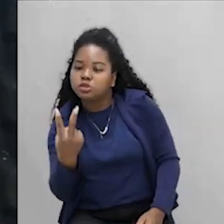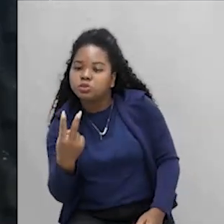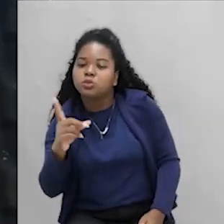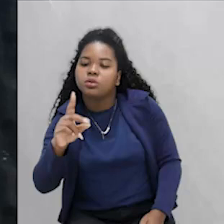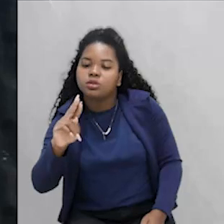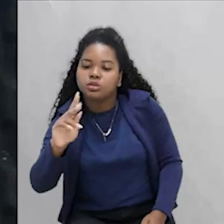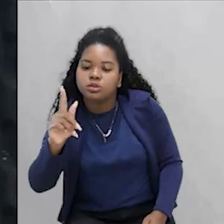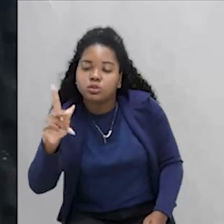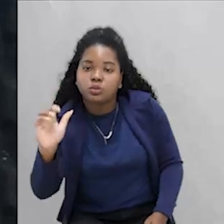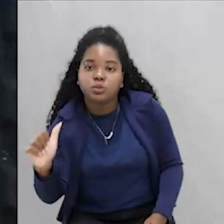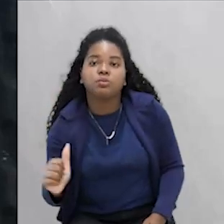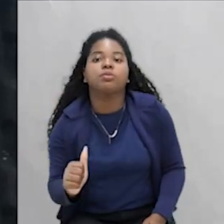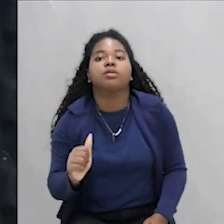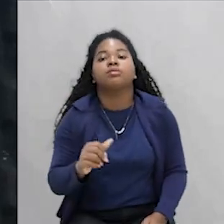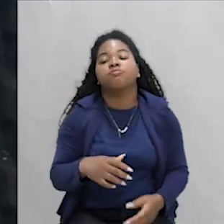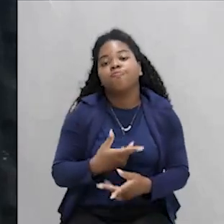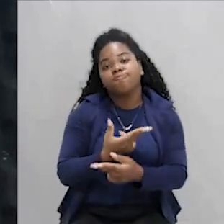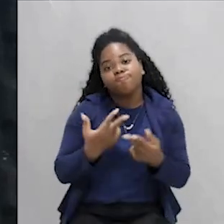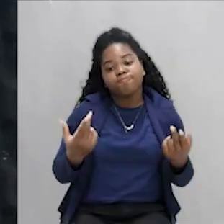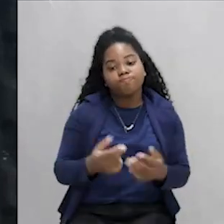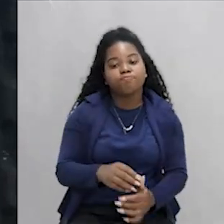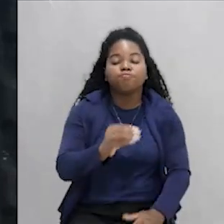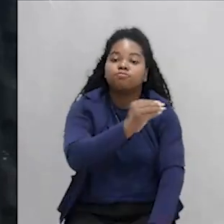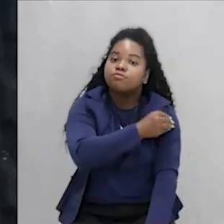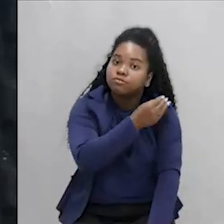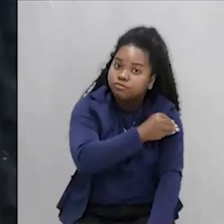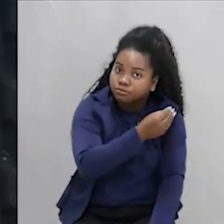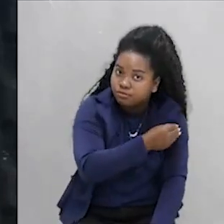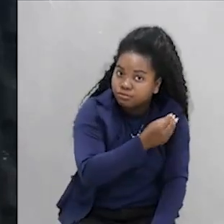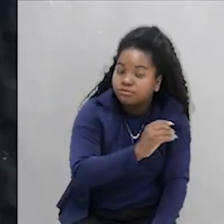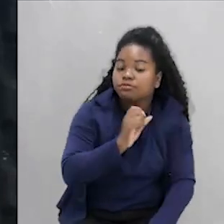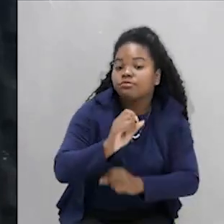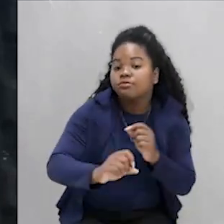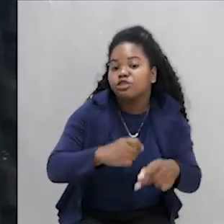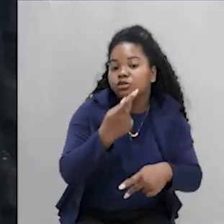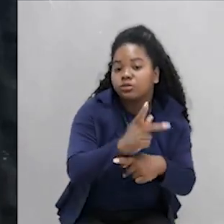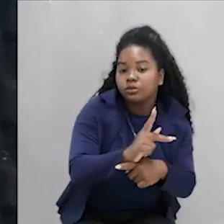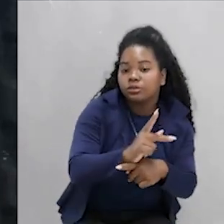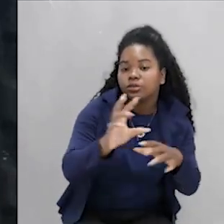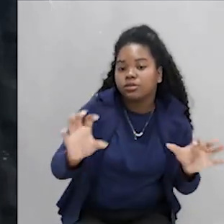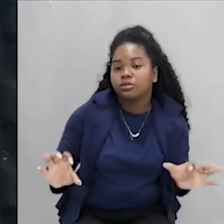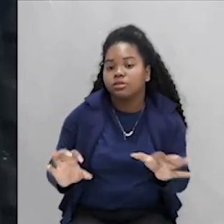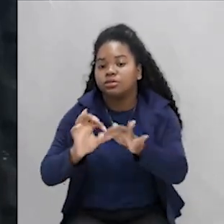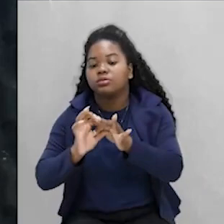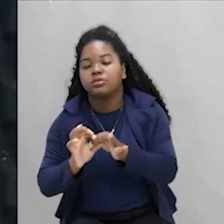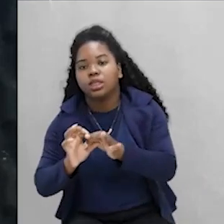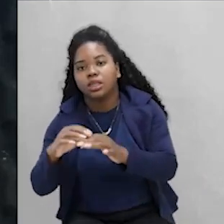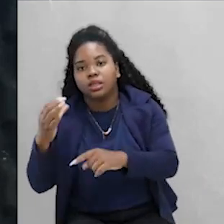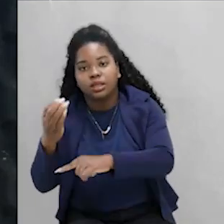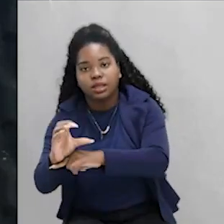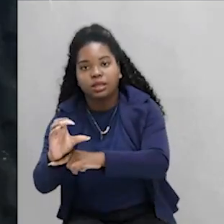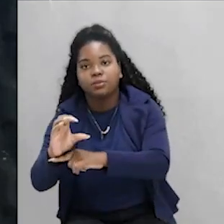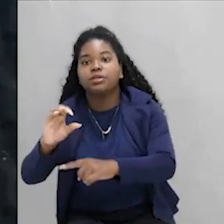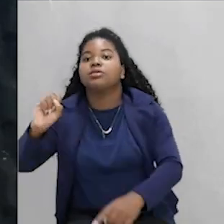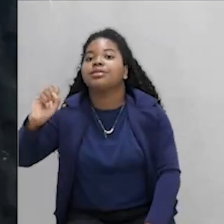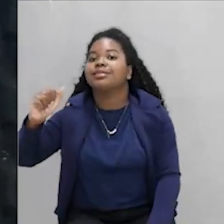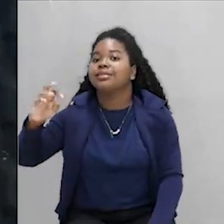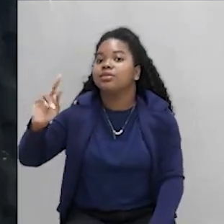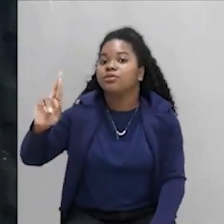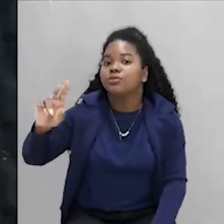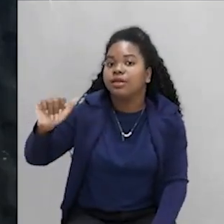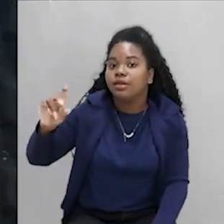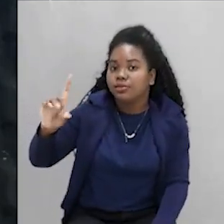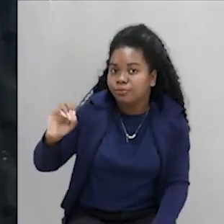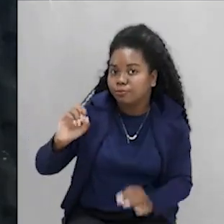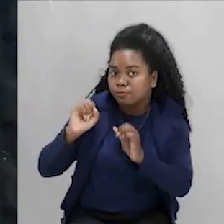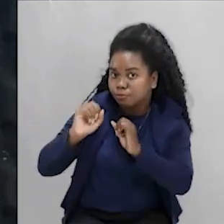duplas para ser álcool é hidroxila ligado a carbono saturado show